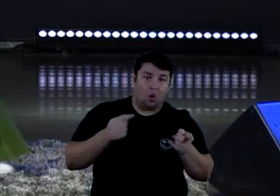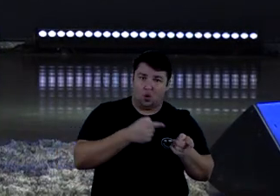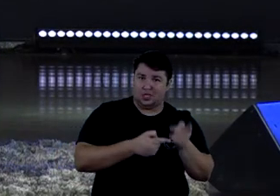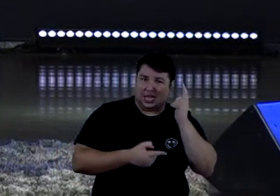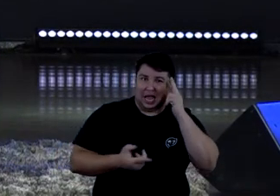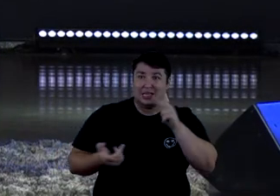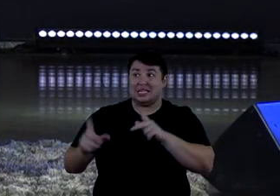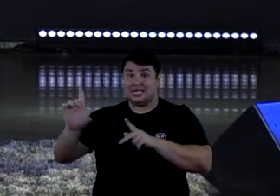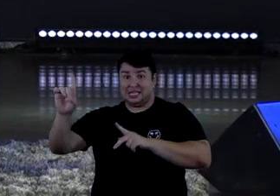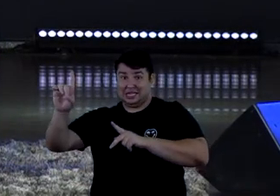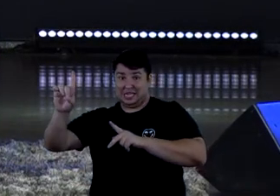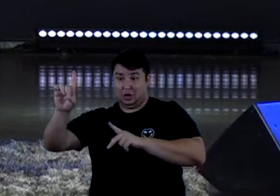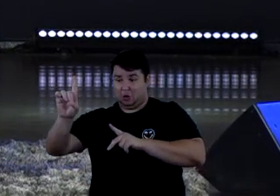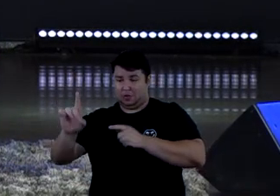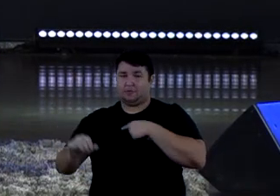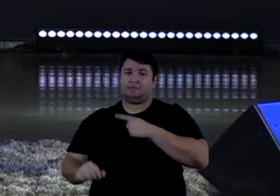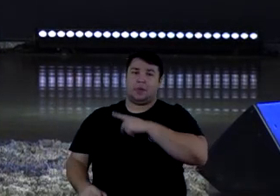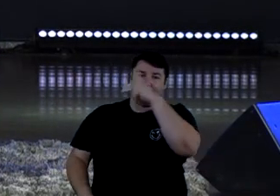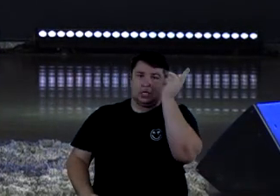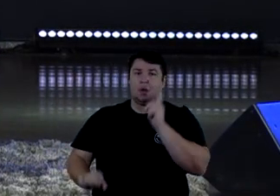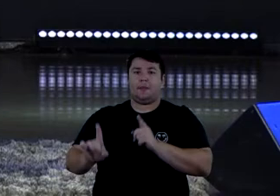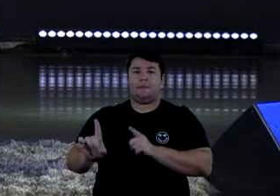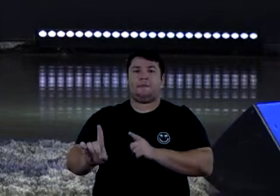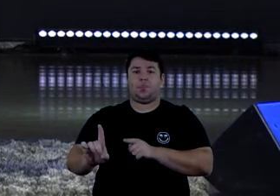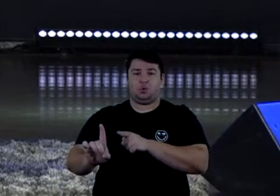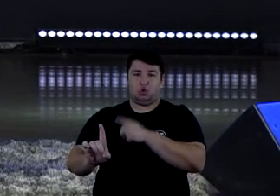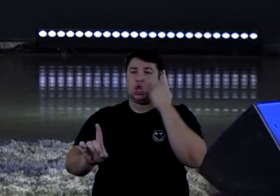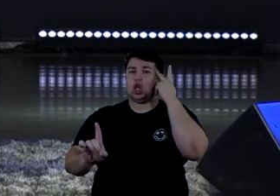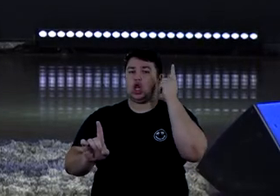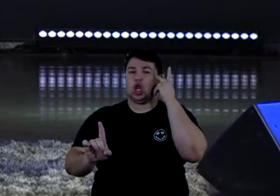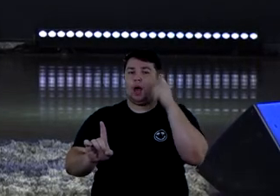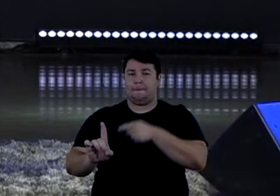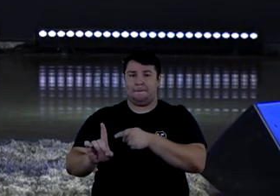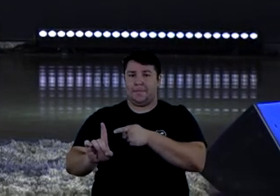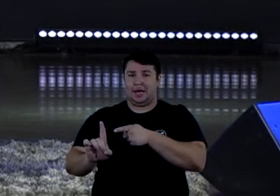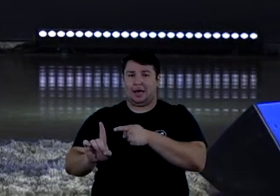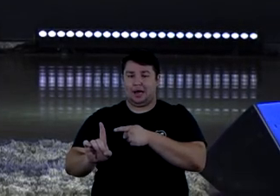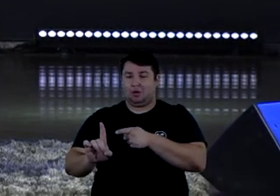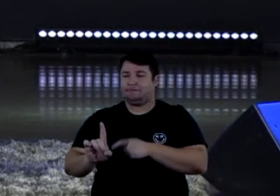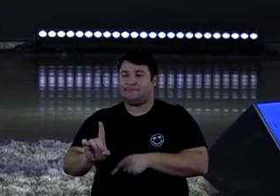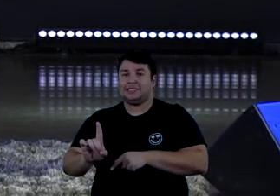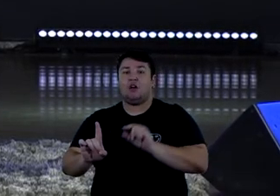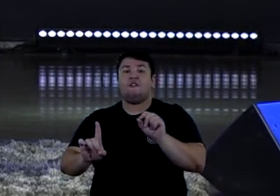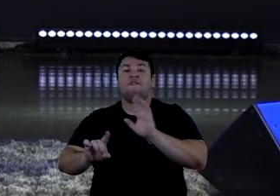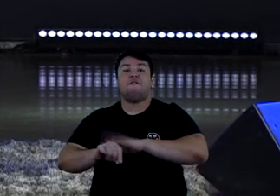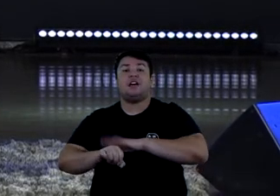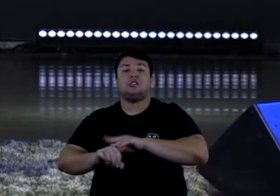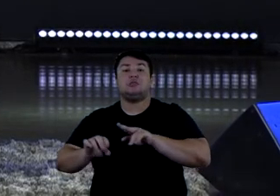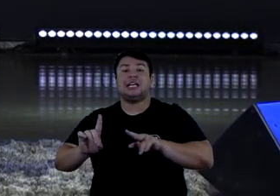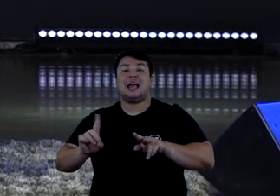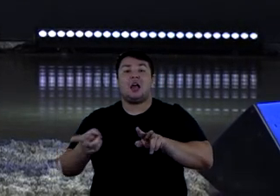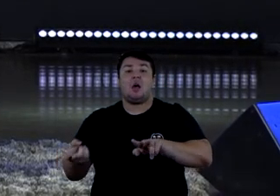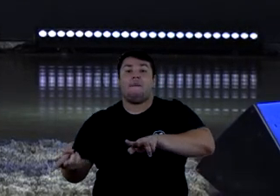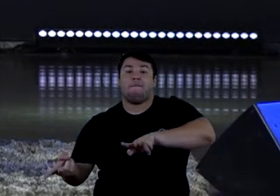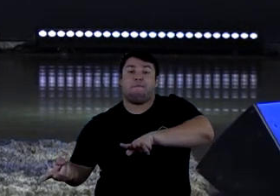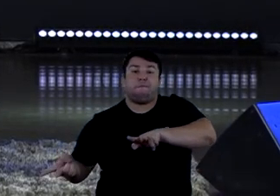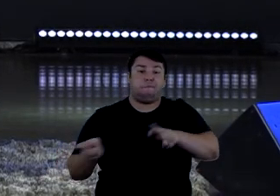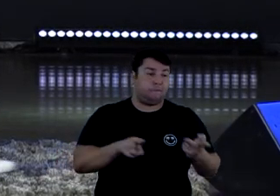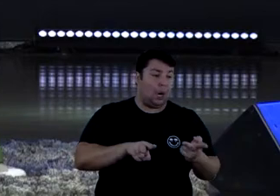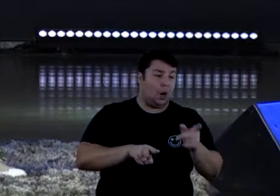espécie. Ele pega um homem natural, selvagem, e transforma num homem